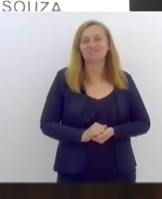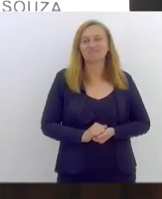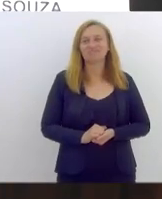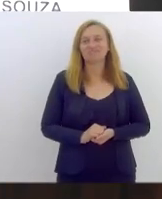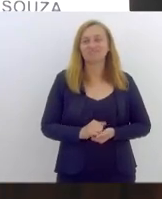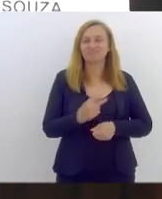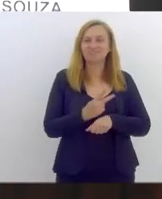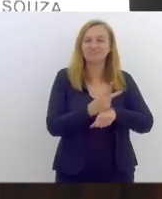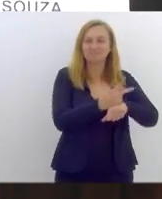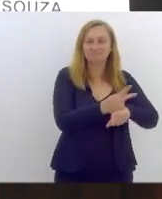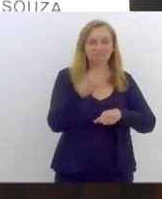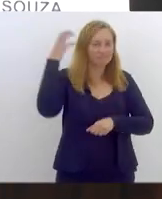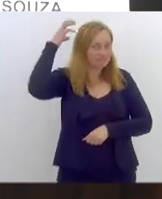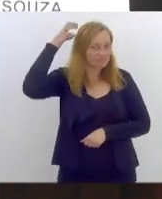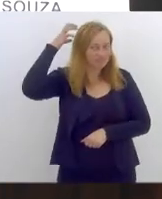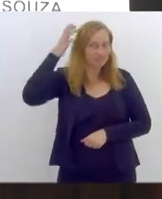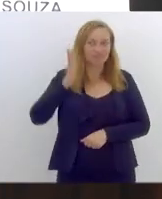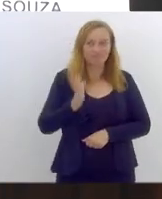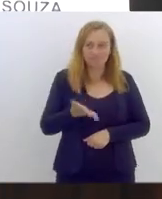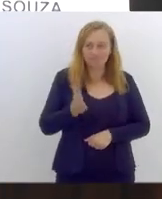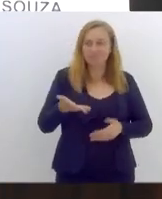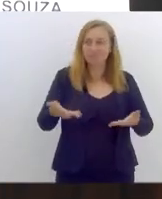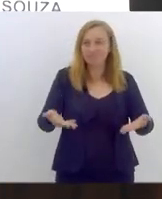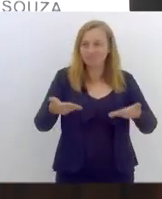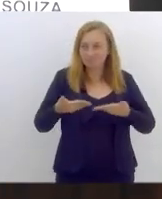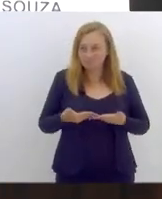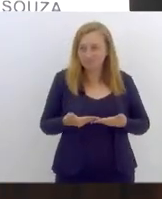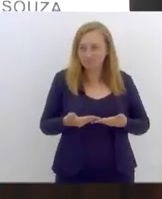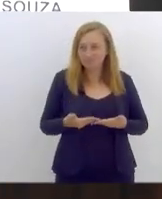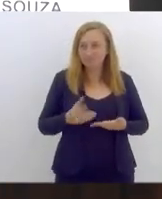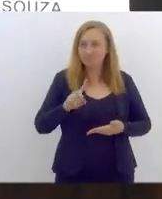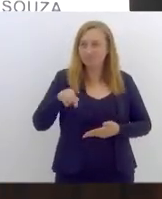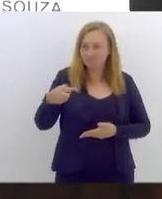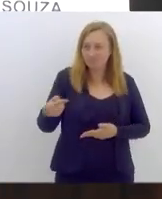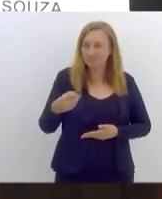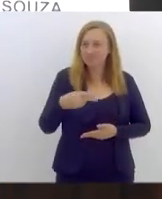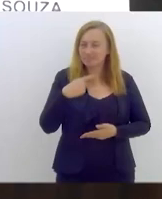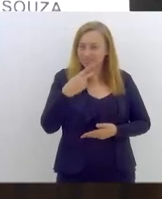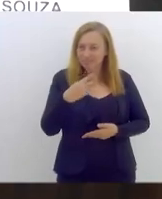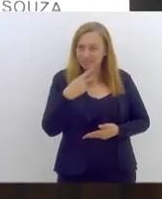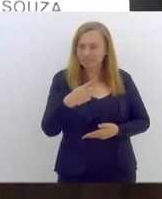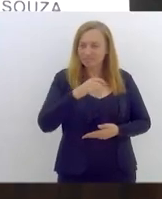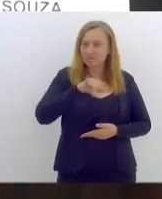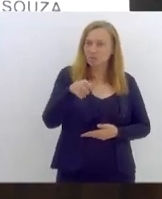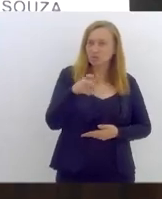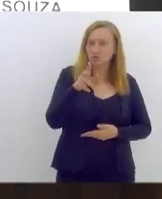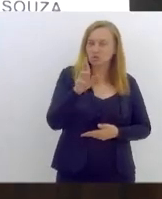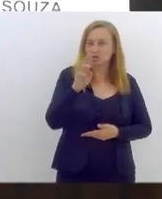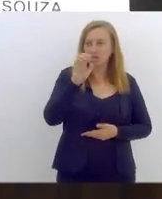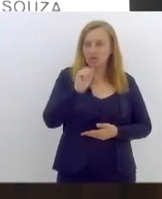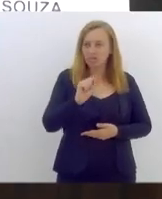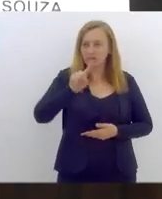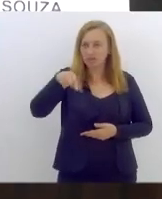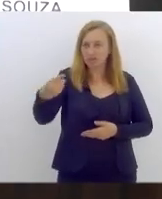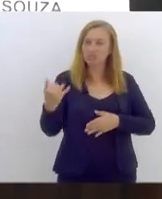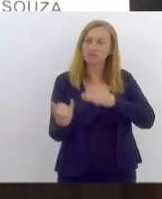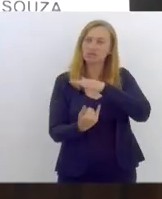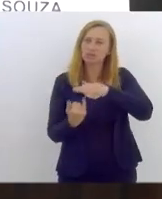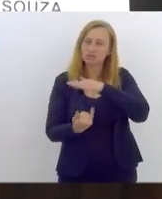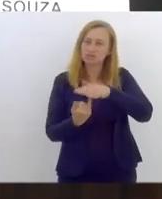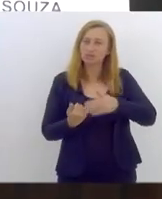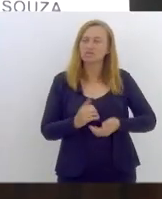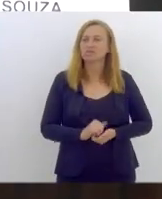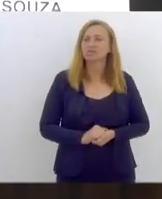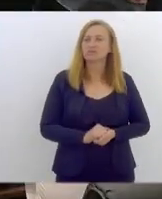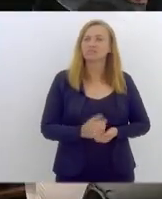prêmio Marielle, e já vou convidando, após a fala da Jurema, convidar as outras instituições